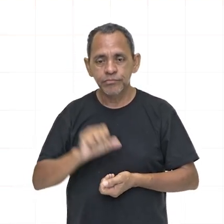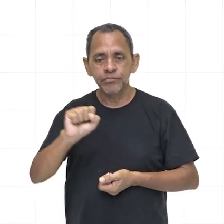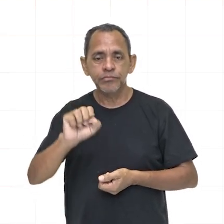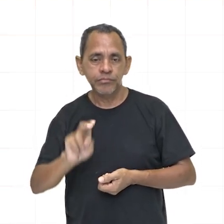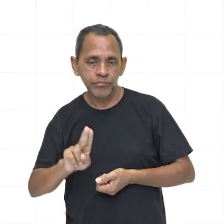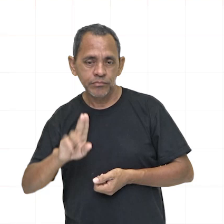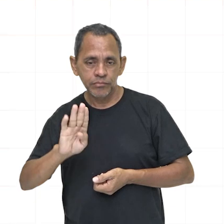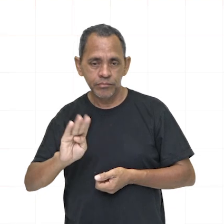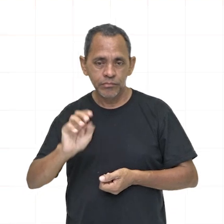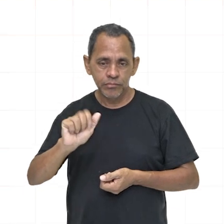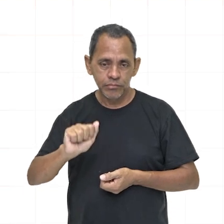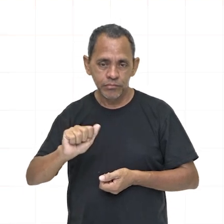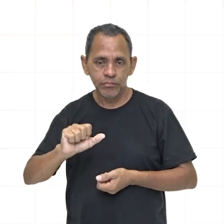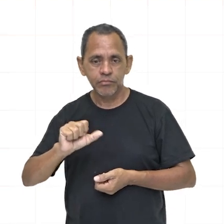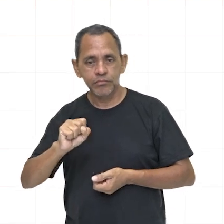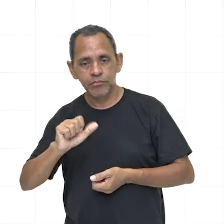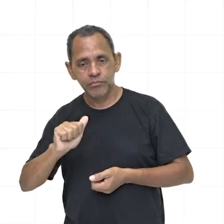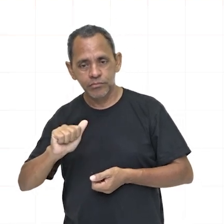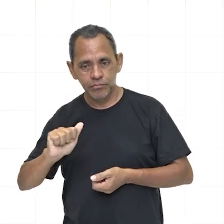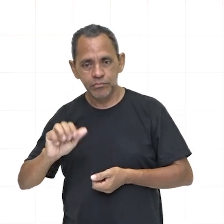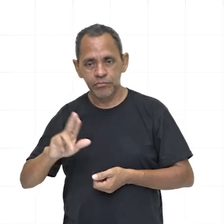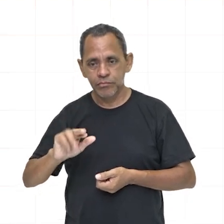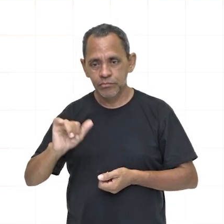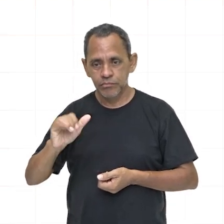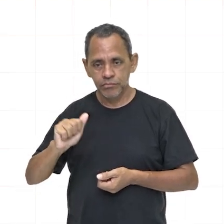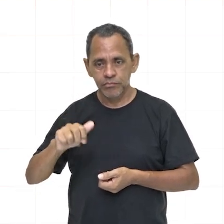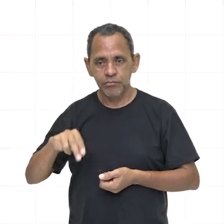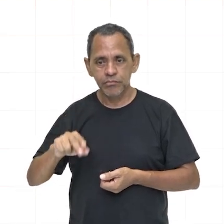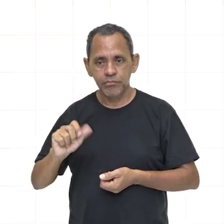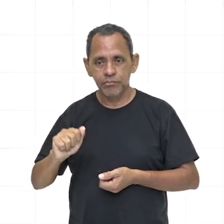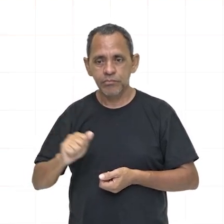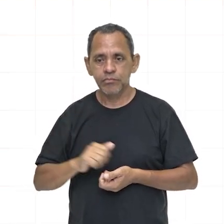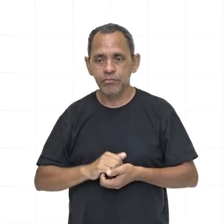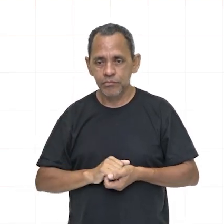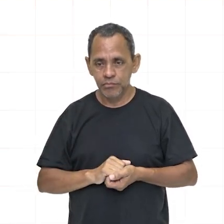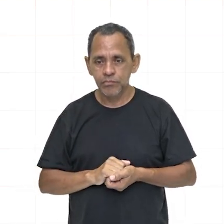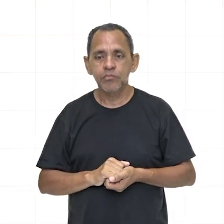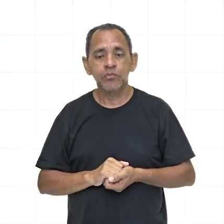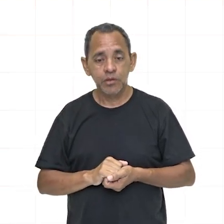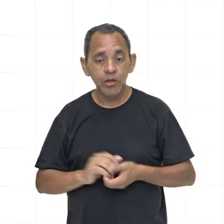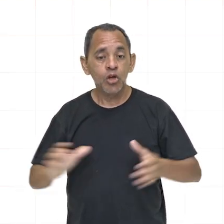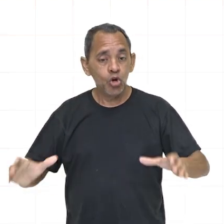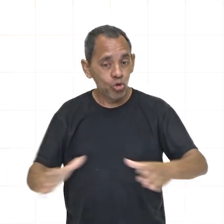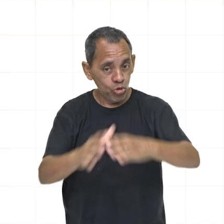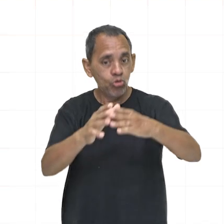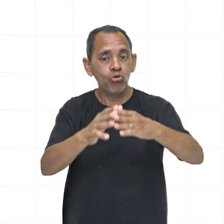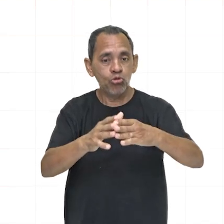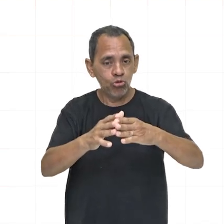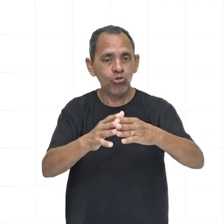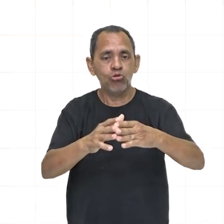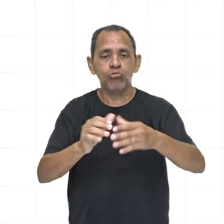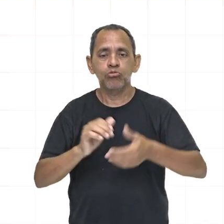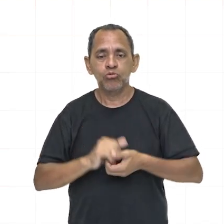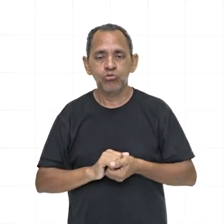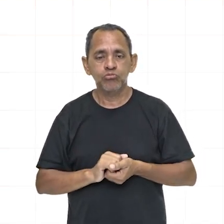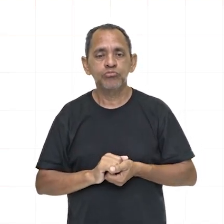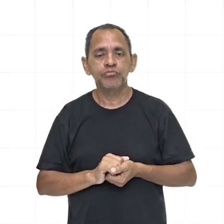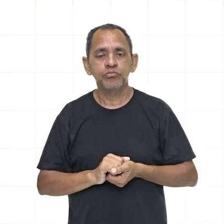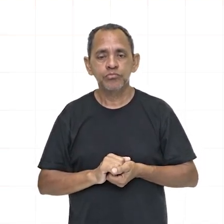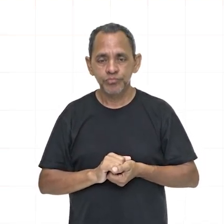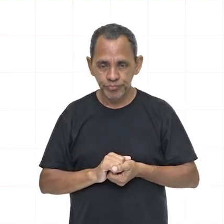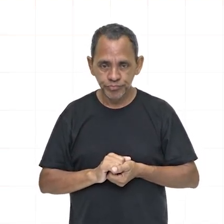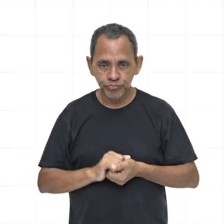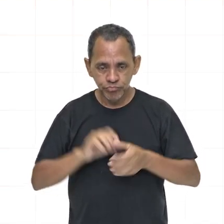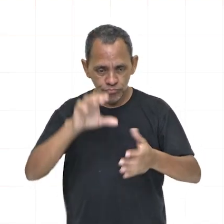essas civilizações negro-africanas são formadas por comunidades tribais divididas em inúmeros